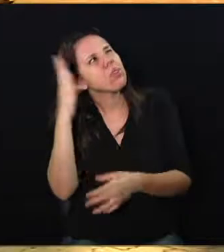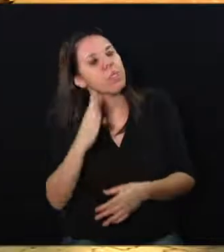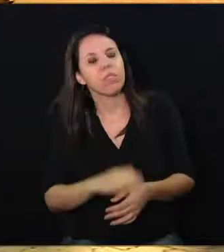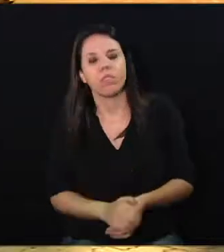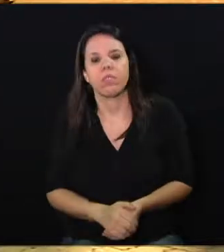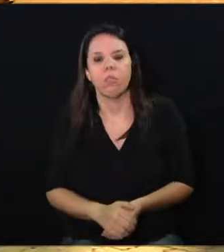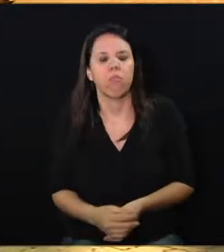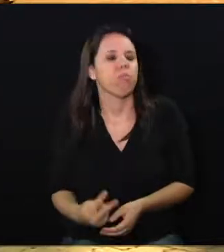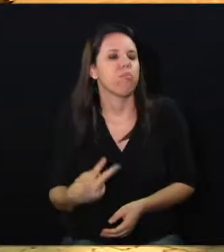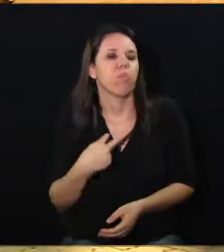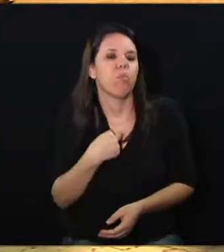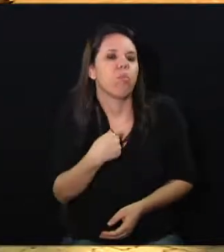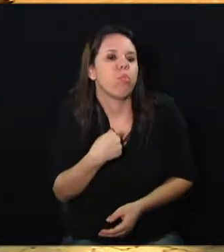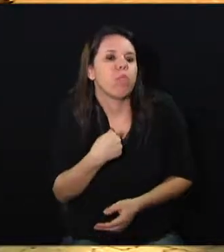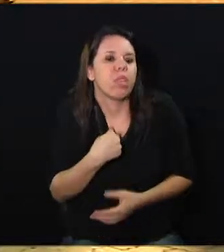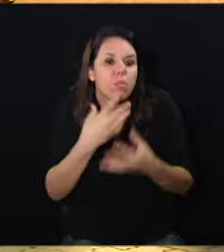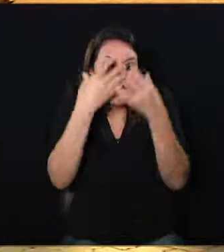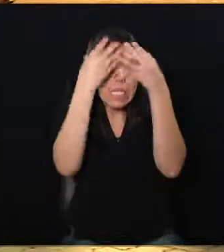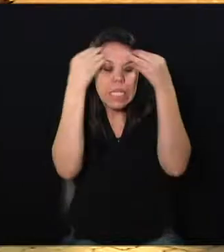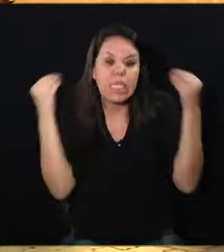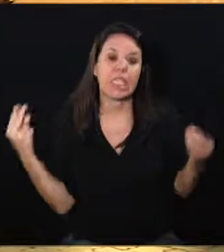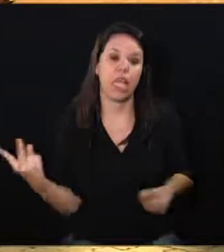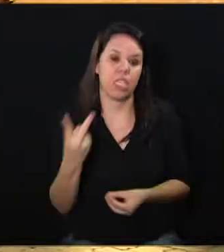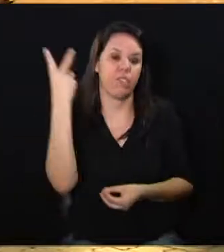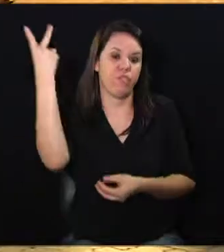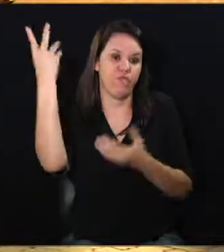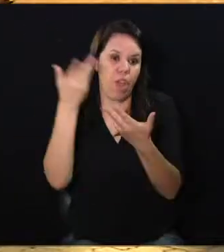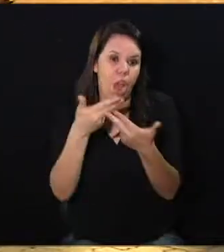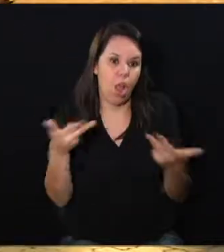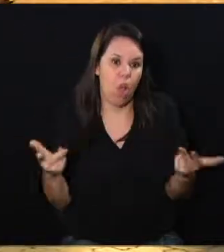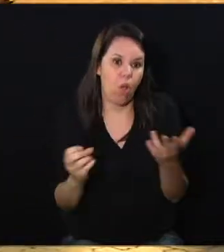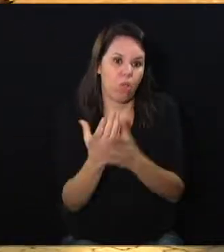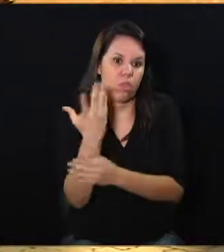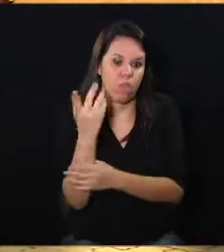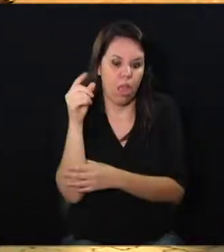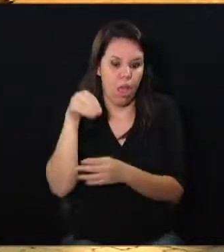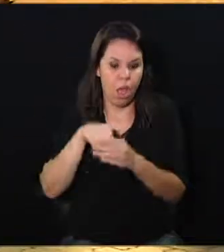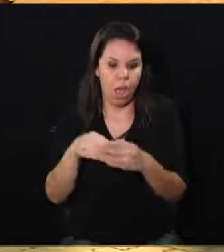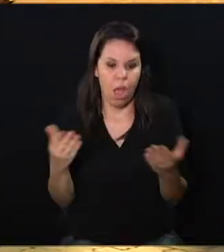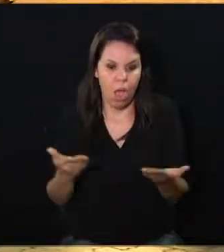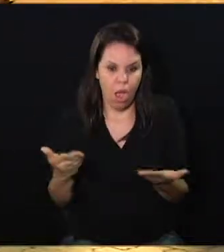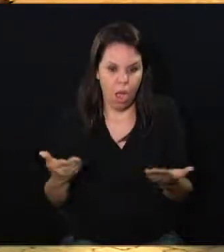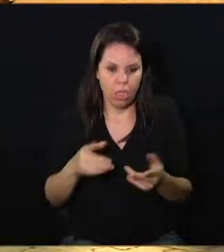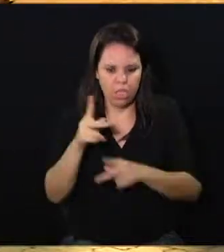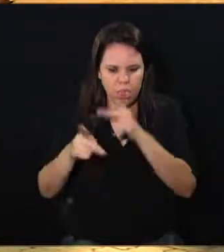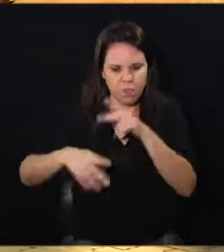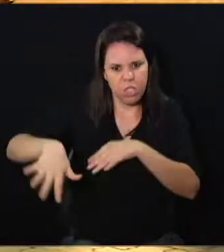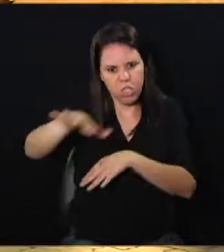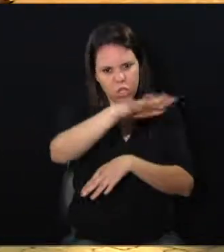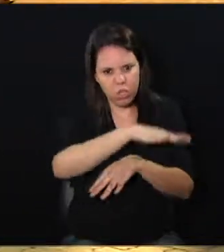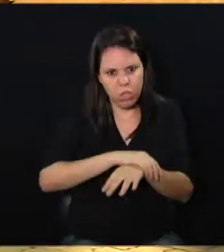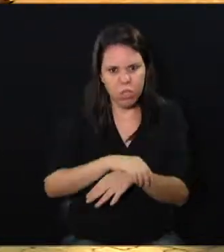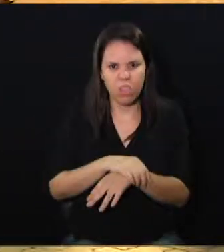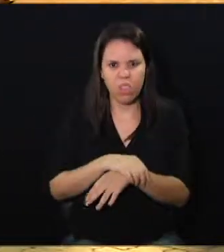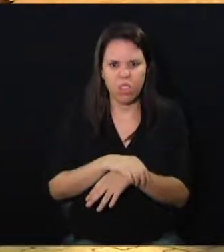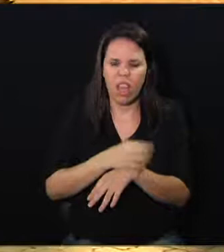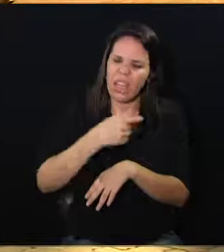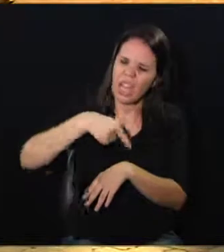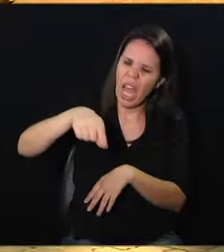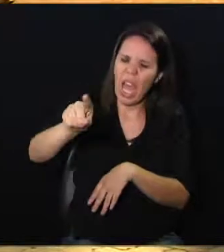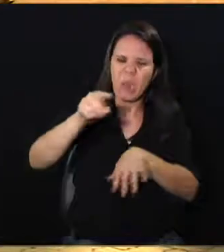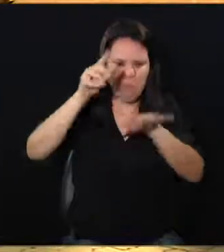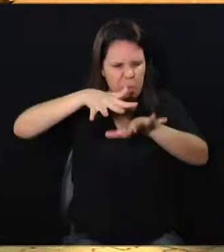Não podemos deixar esses valores esquecidos, ainda mais nesse contexto de hoje, que a população está indo para as ruas, está